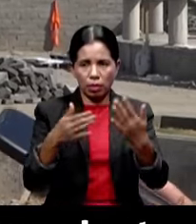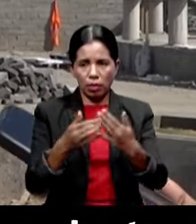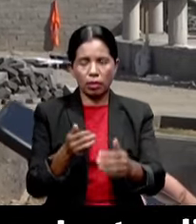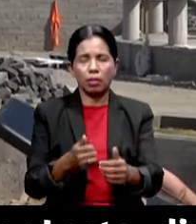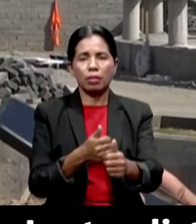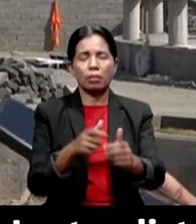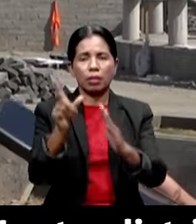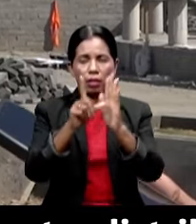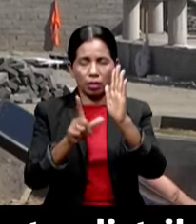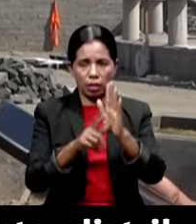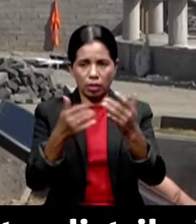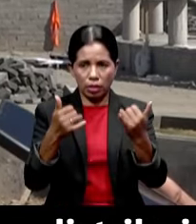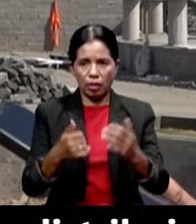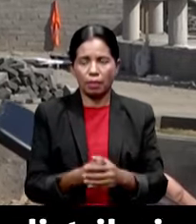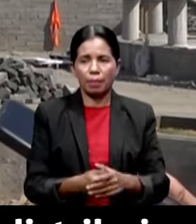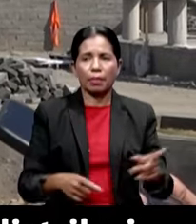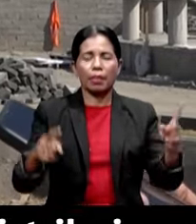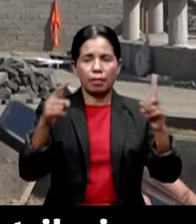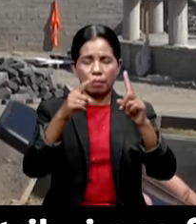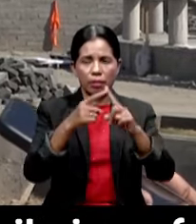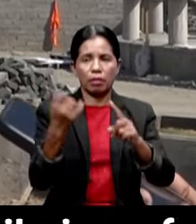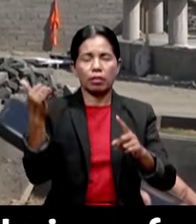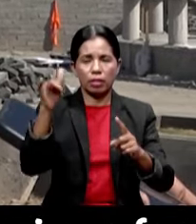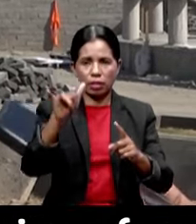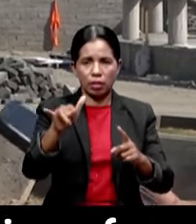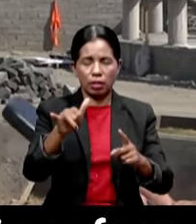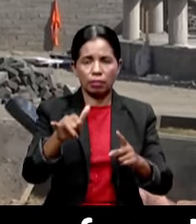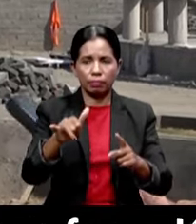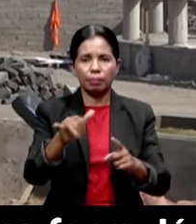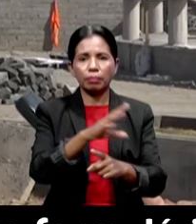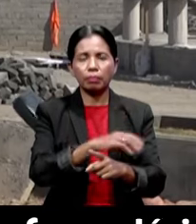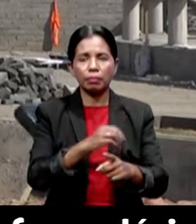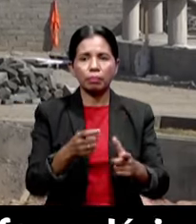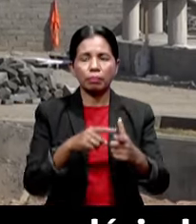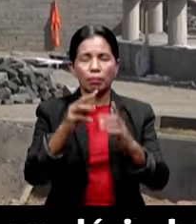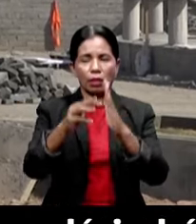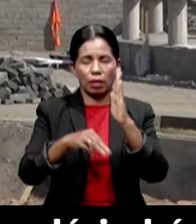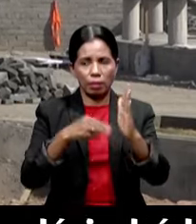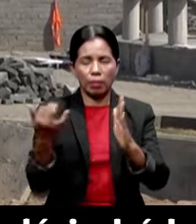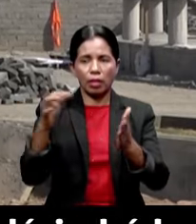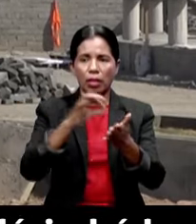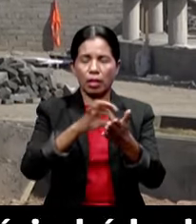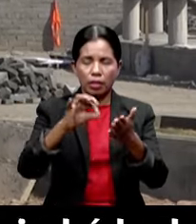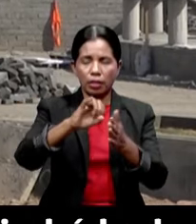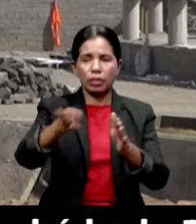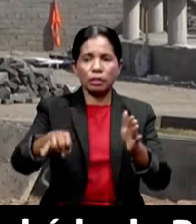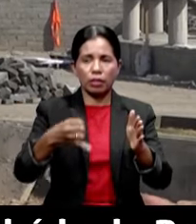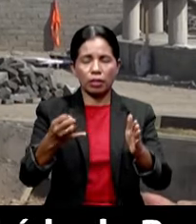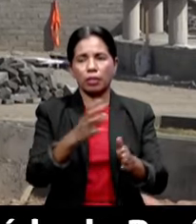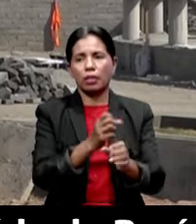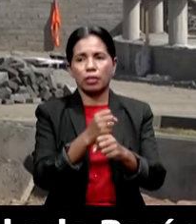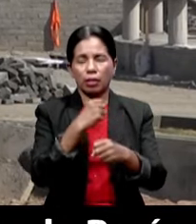que ia agora para posição cercar lá e for posição cercar neve que media hacker jornal ou cercar tu